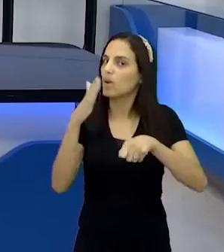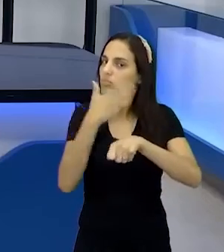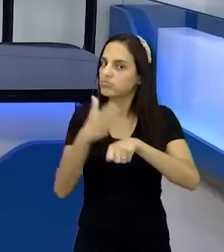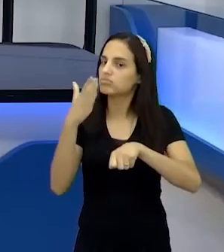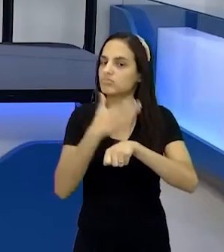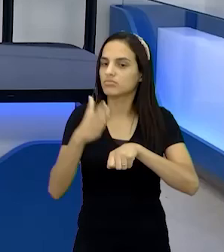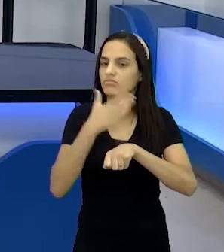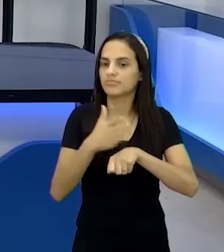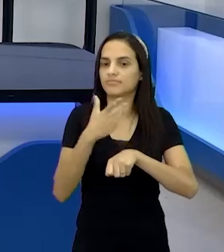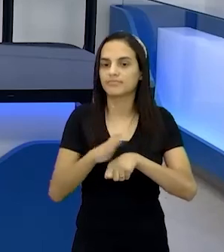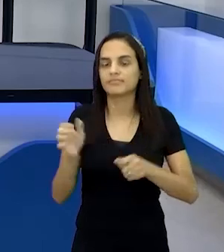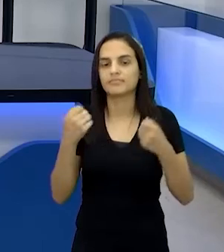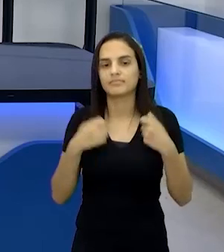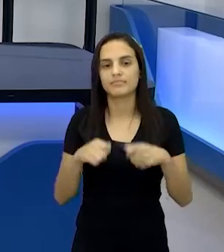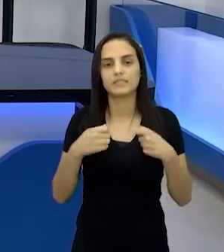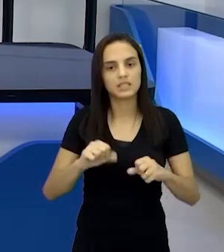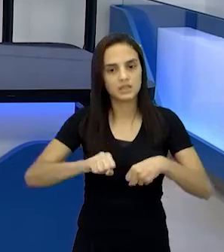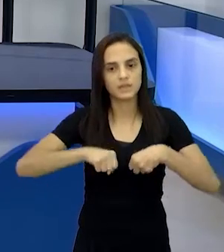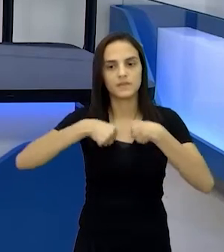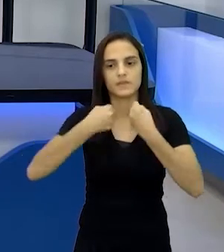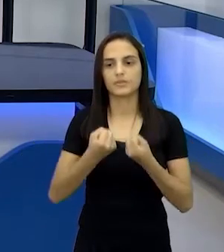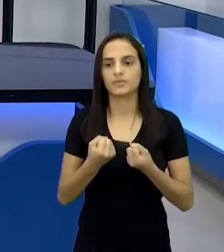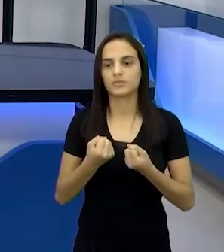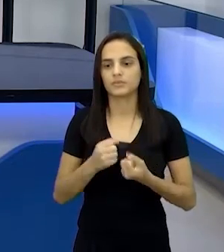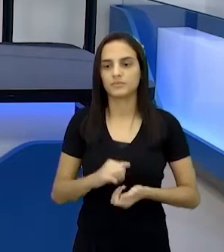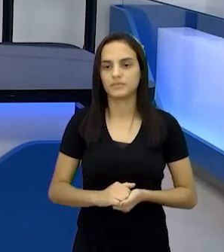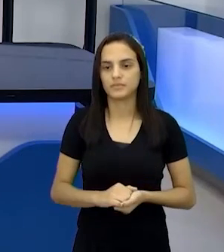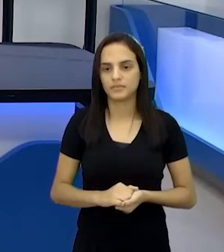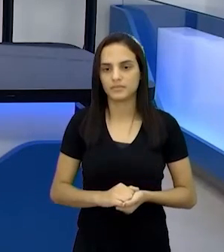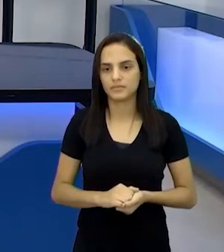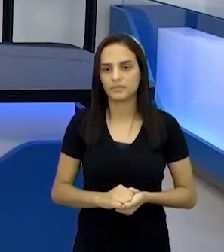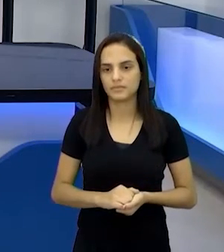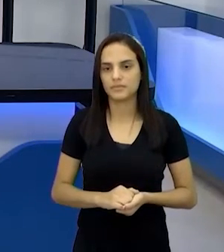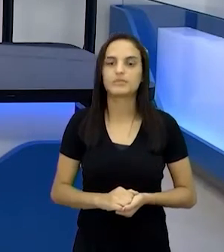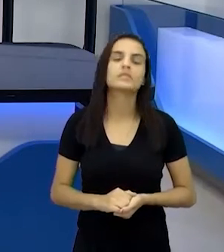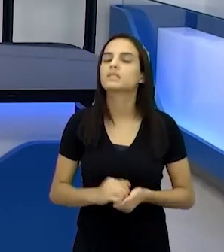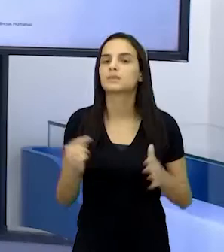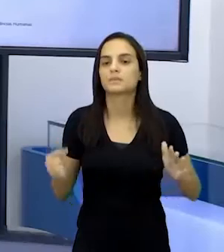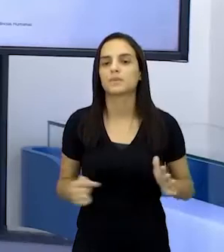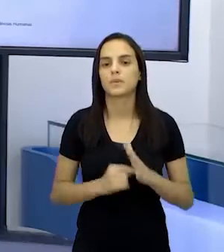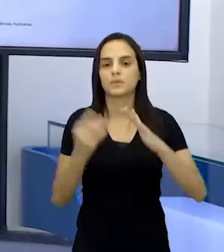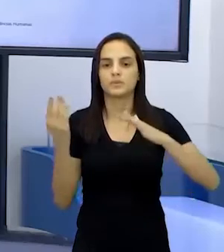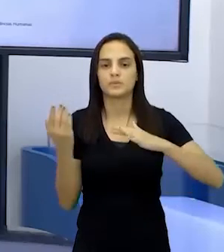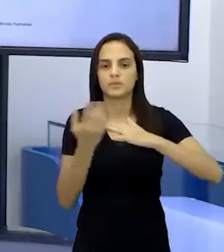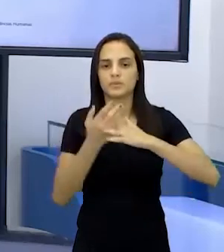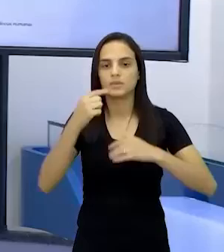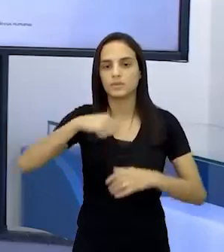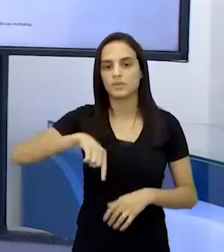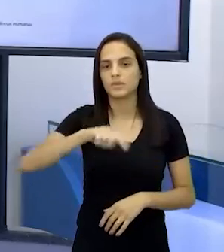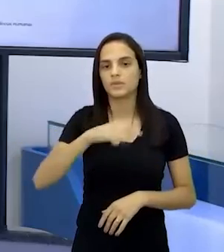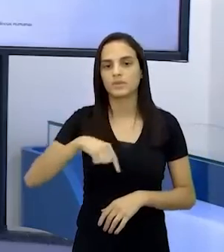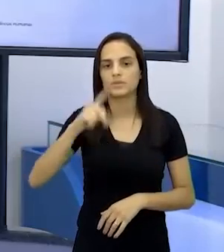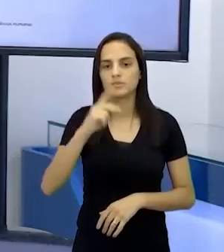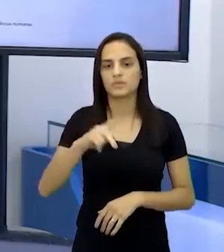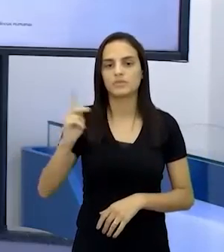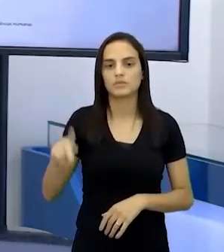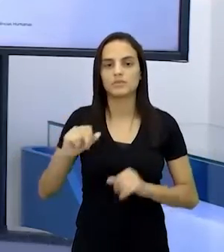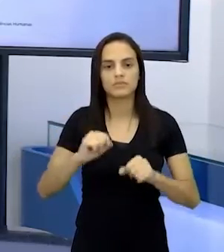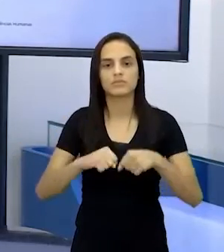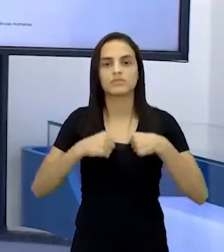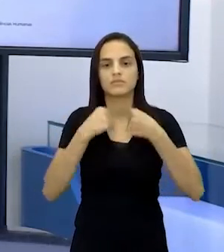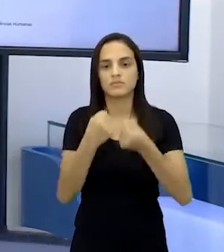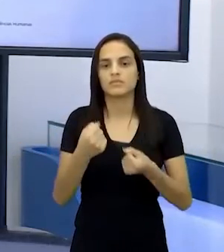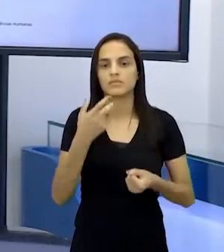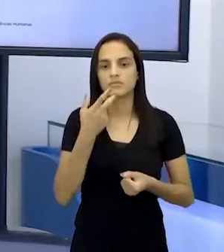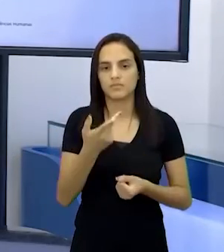certo? É preciso dedicação. Exato, tem que achar esse ponto de integração, esse elo que nós professores aqui vamos todo momento falar